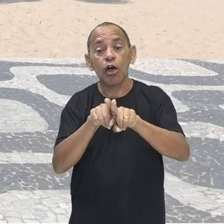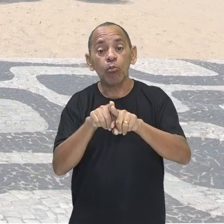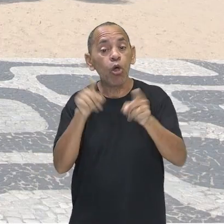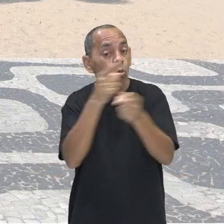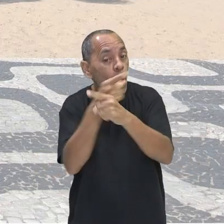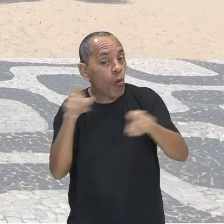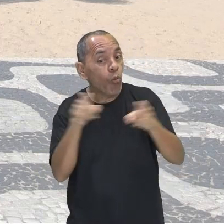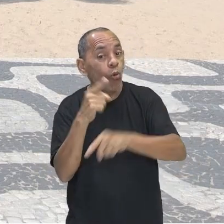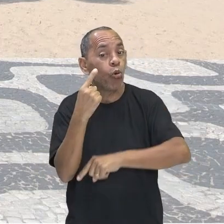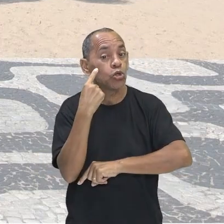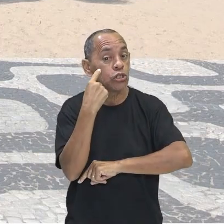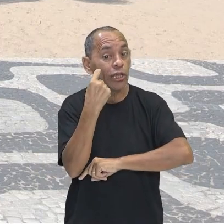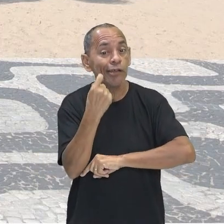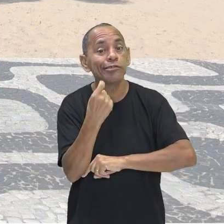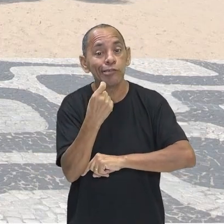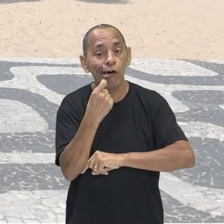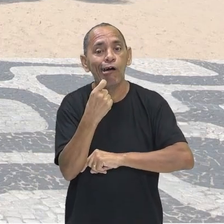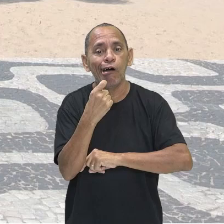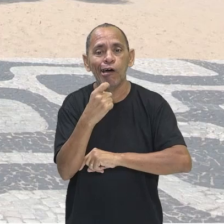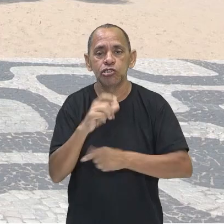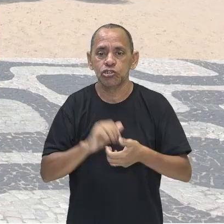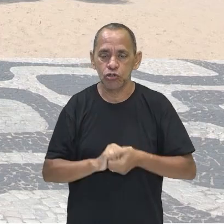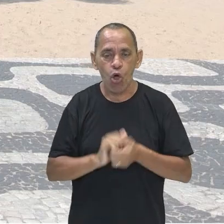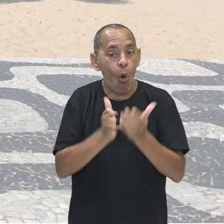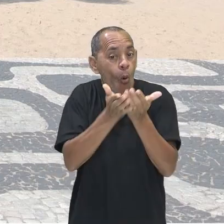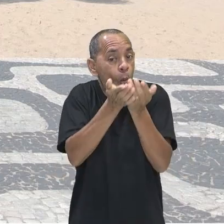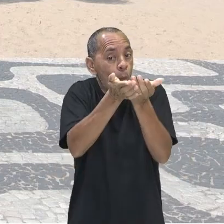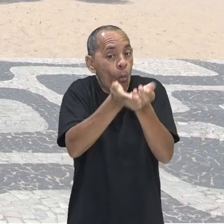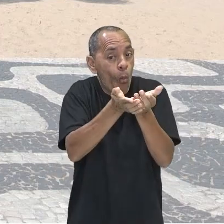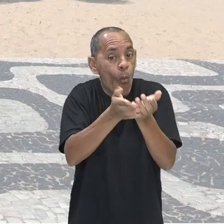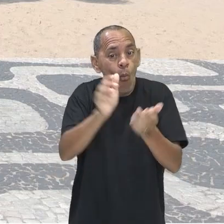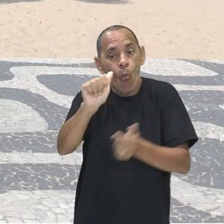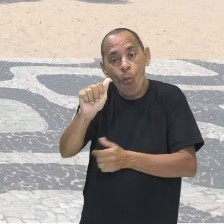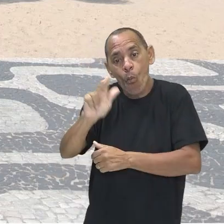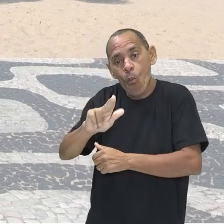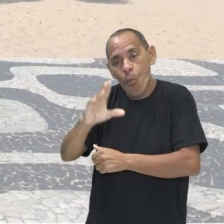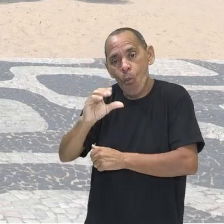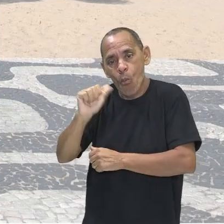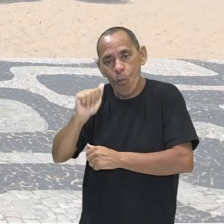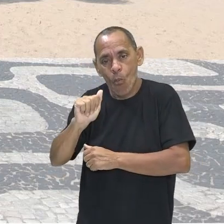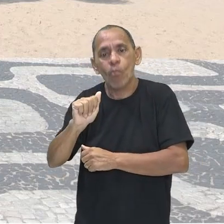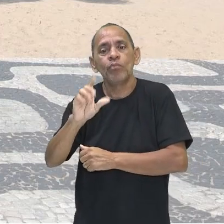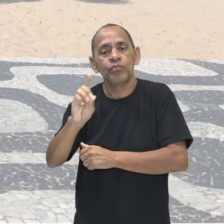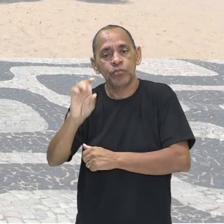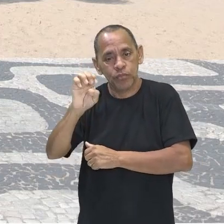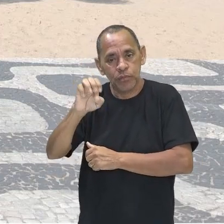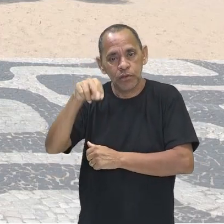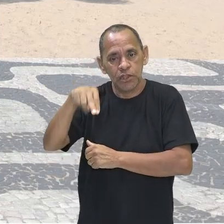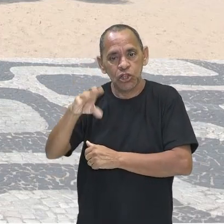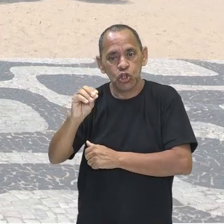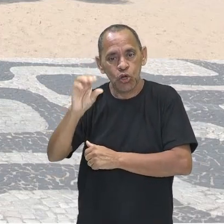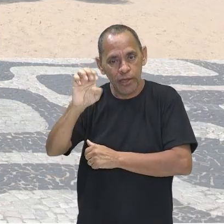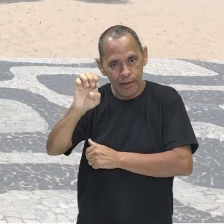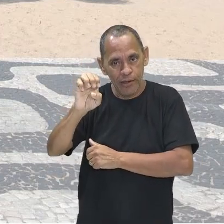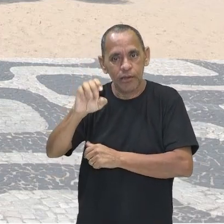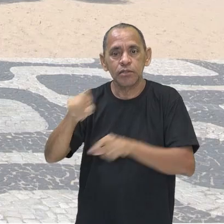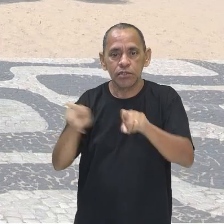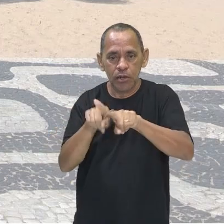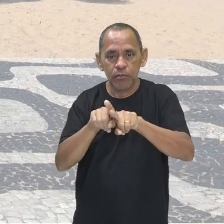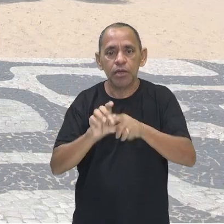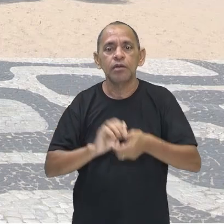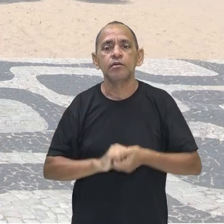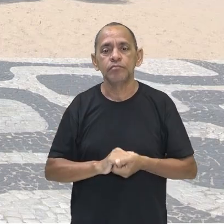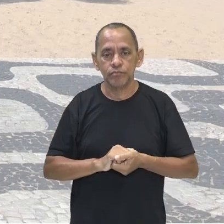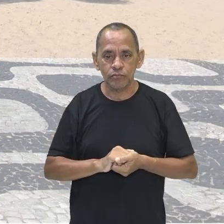muitas músicas boas, mas dentro da praia de Ipanema e Garota de Ipanema. Por que será? E